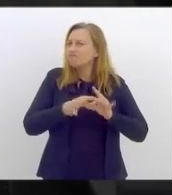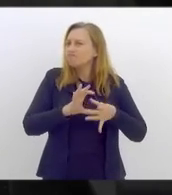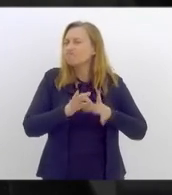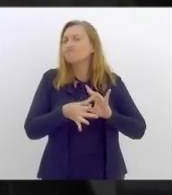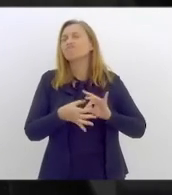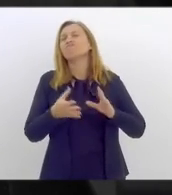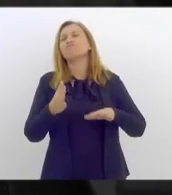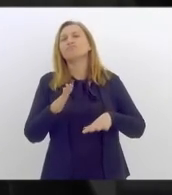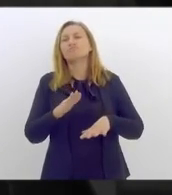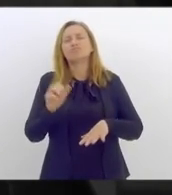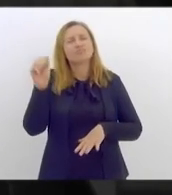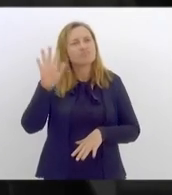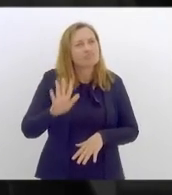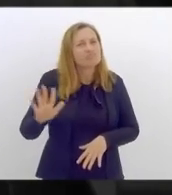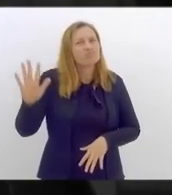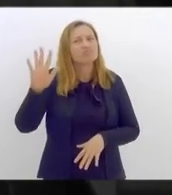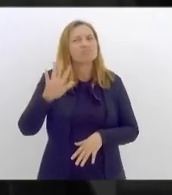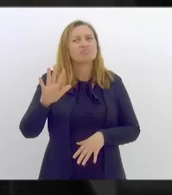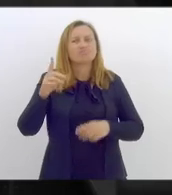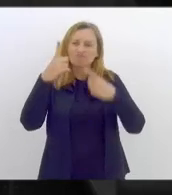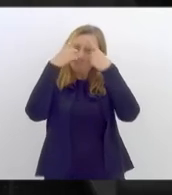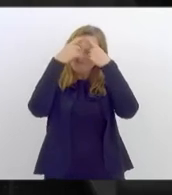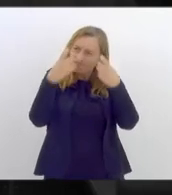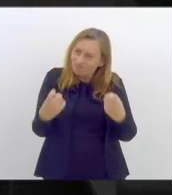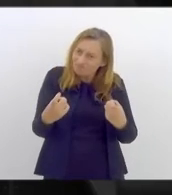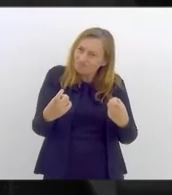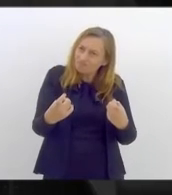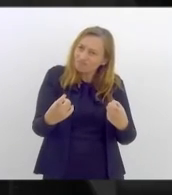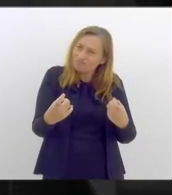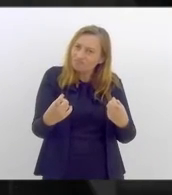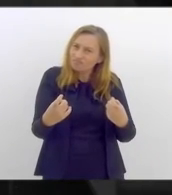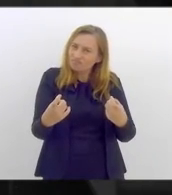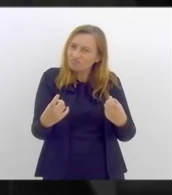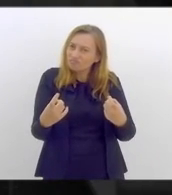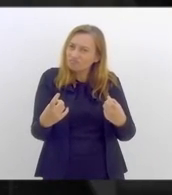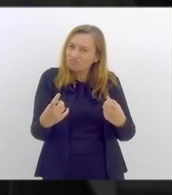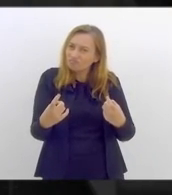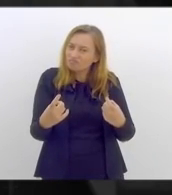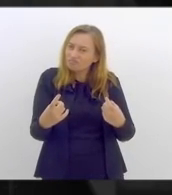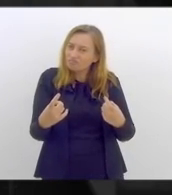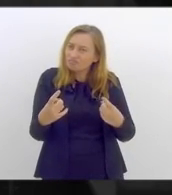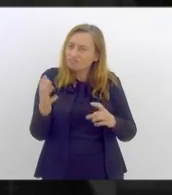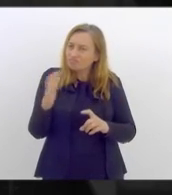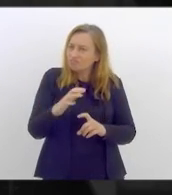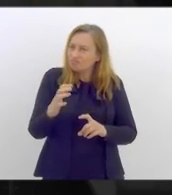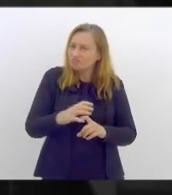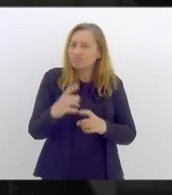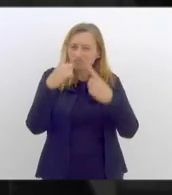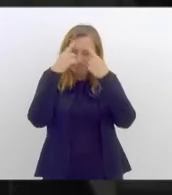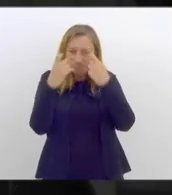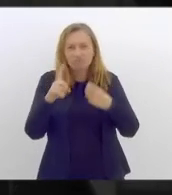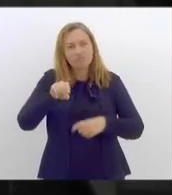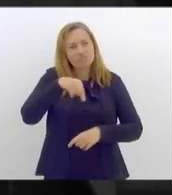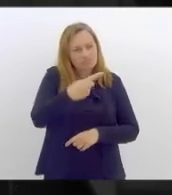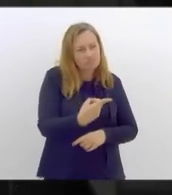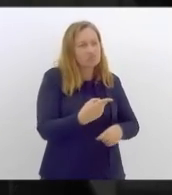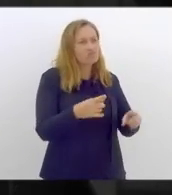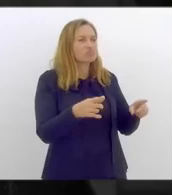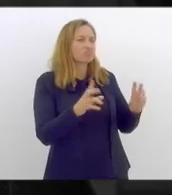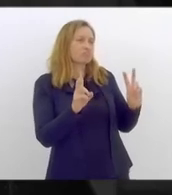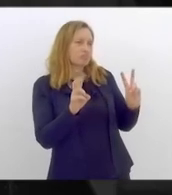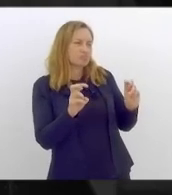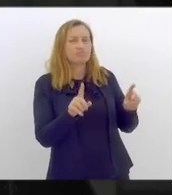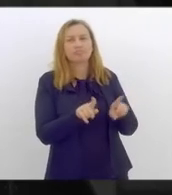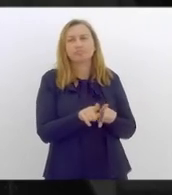mais Geral de violência e de apologia à violência e aí eu limpo com uma outra situação deputado Luís Paulo